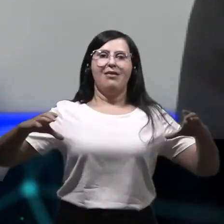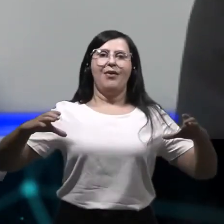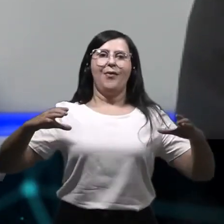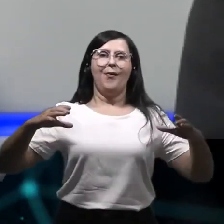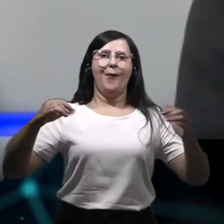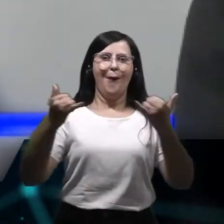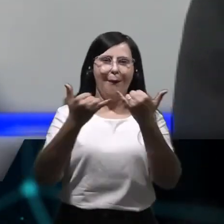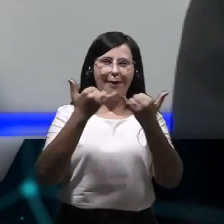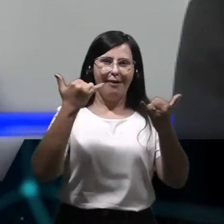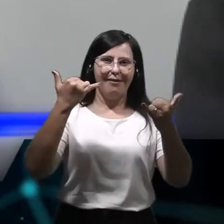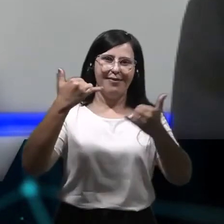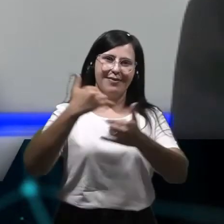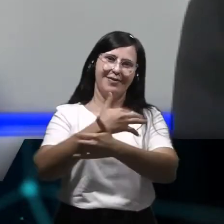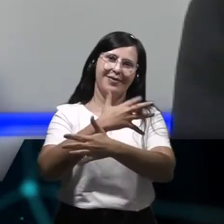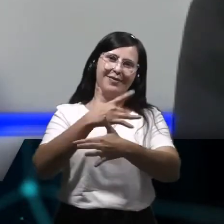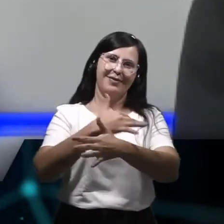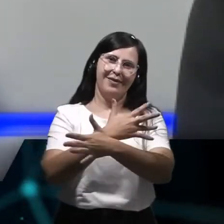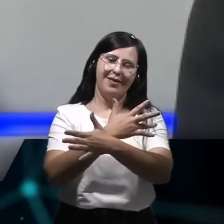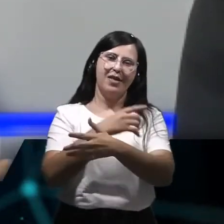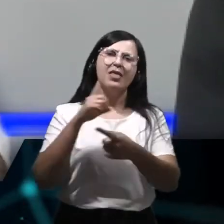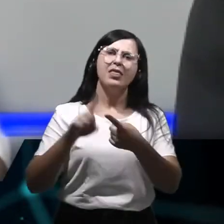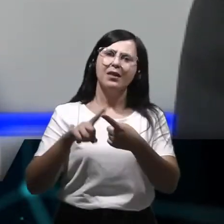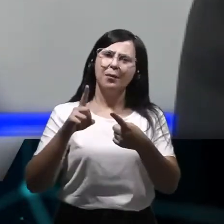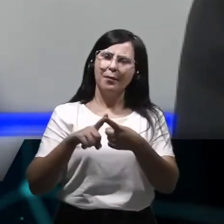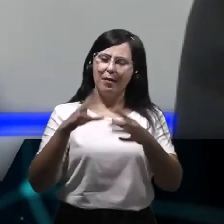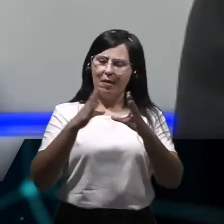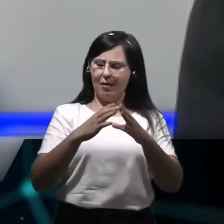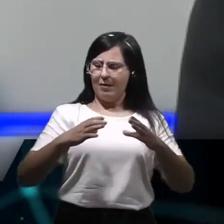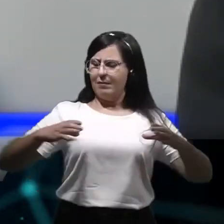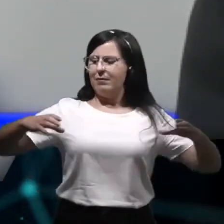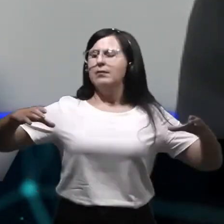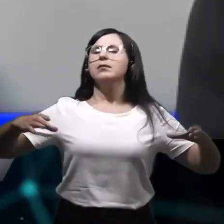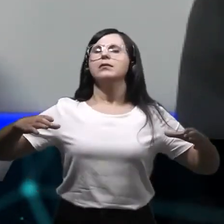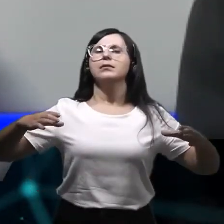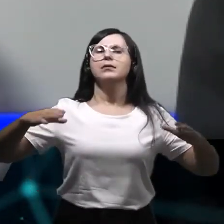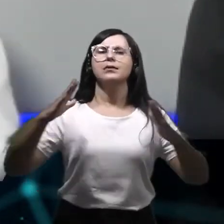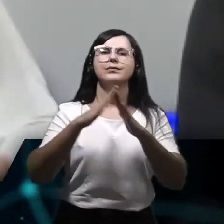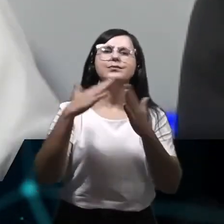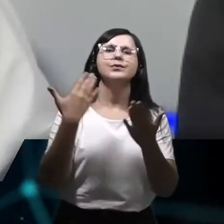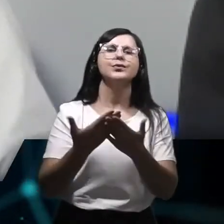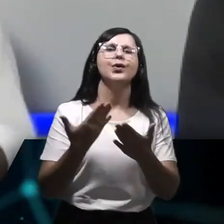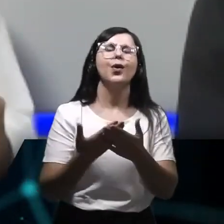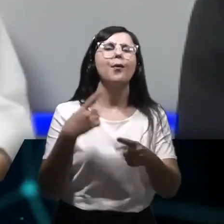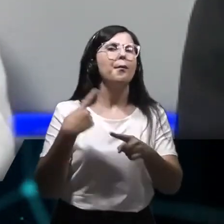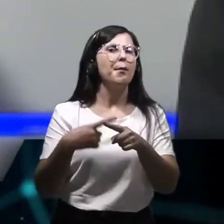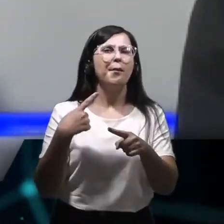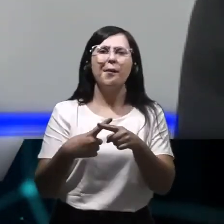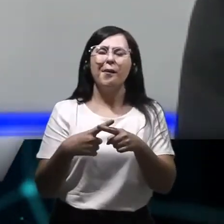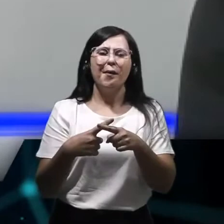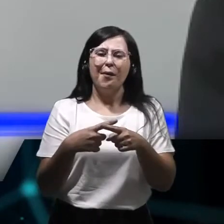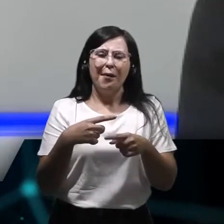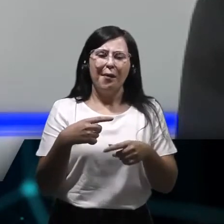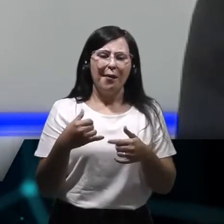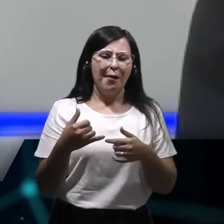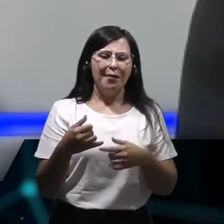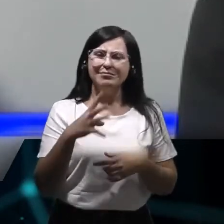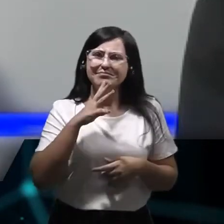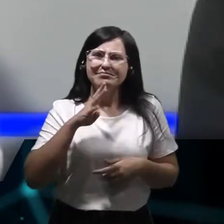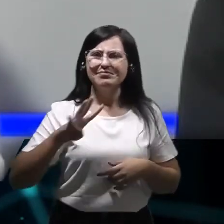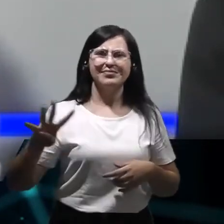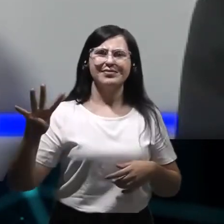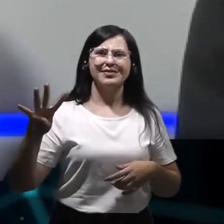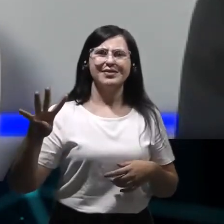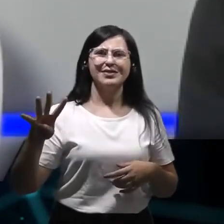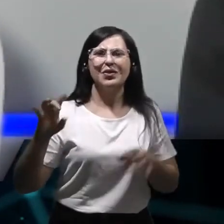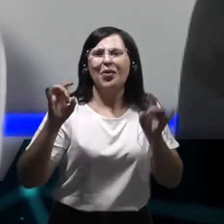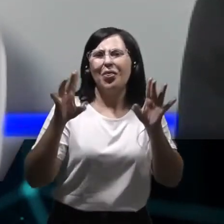E fazer muito mais. E ampliar as outras escolas. Eu não sei que ampliação essa que você fez tanto que as obras não terminam. A gente passa nos cantos, é